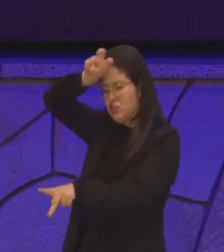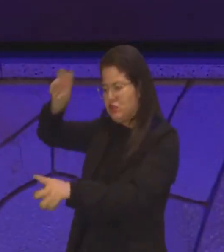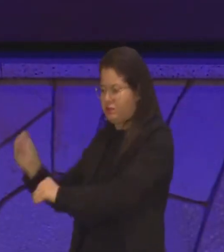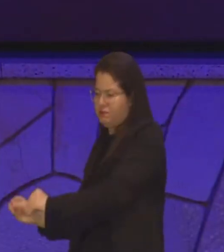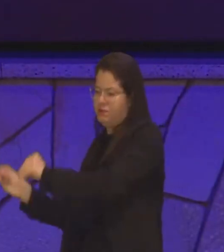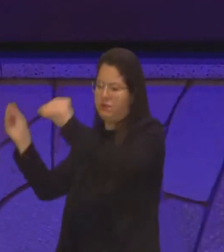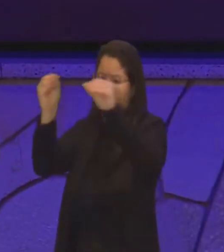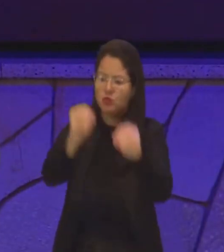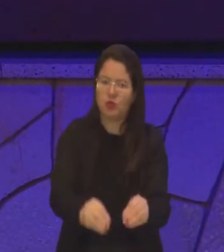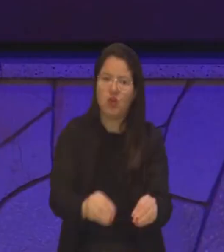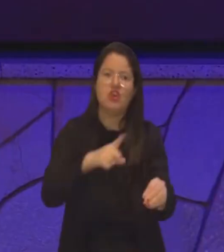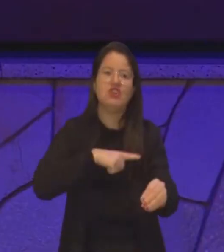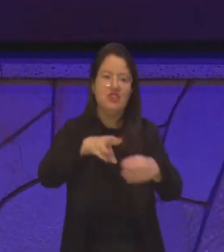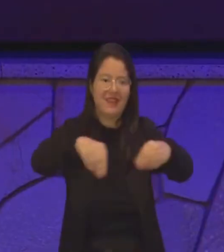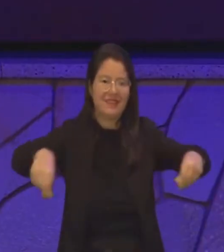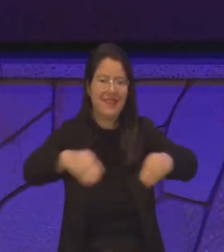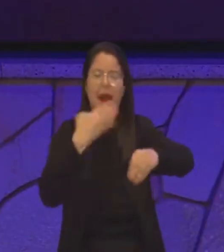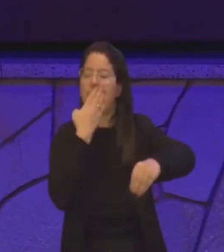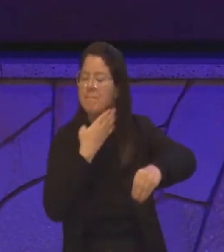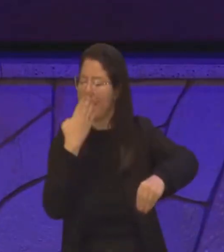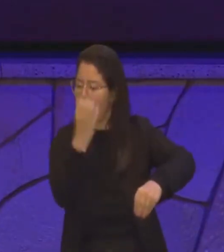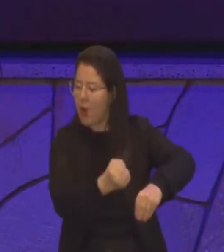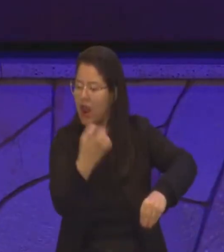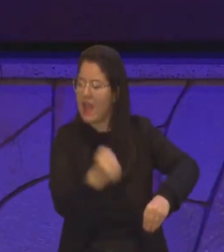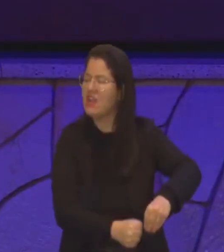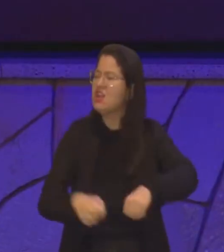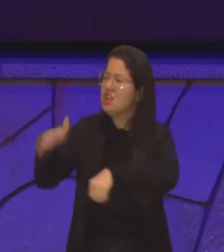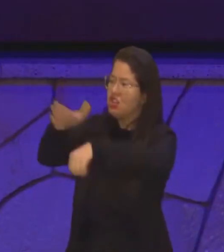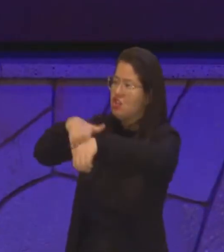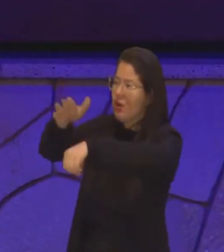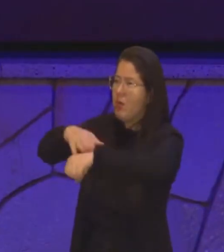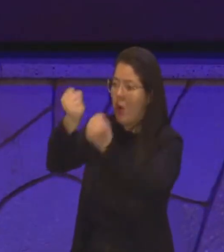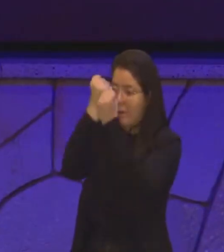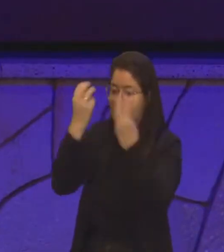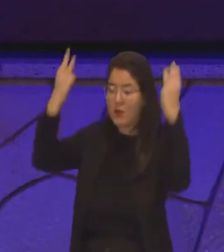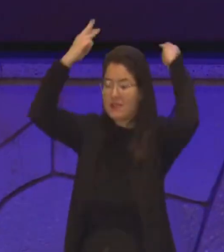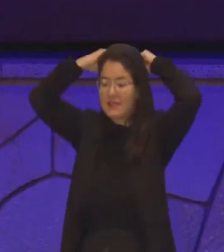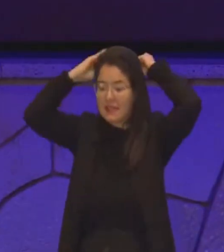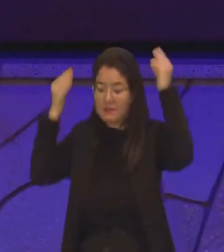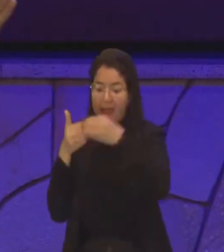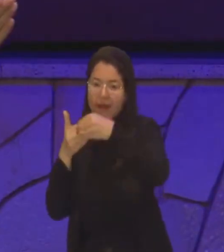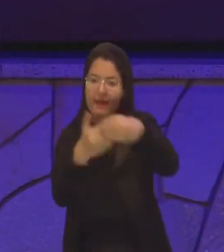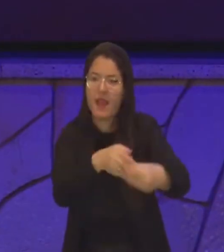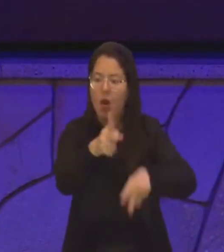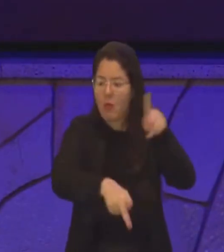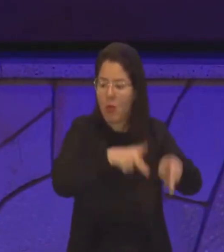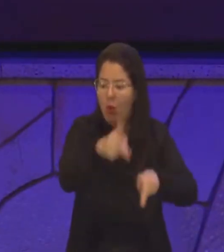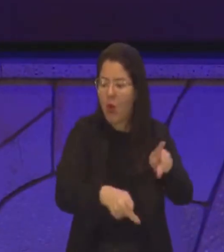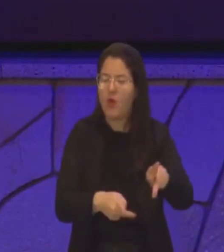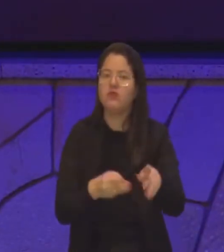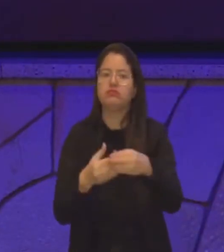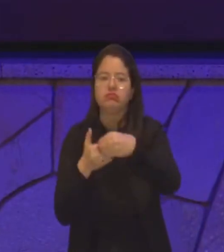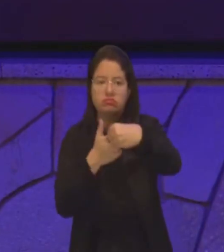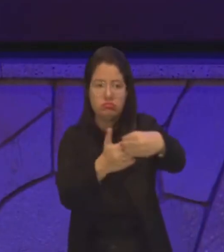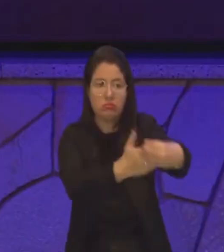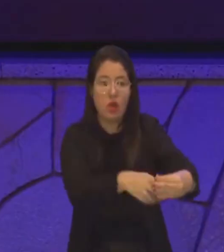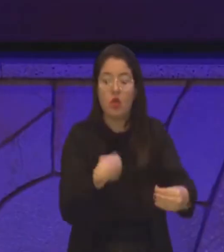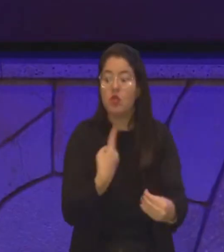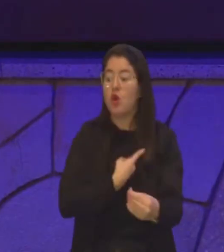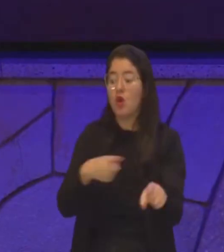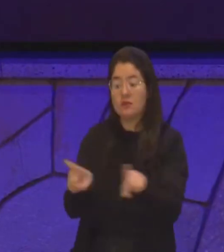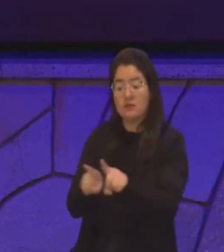terra que manava leite e mel, e chamou o seu servo Moisés para guiar aquele povo e dar a direção, assim nós